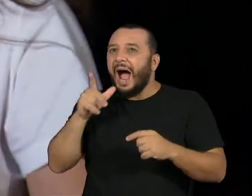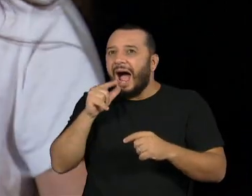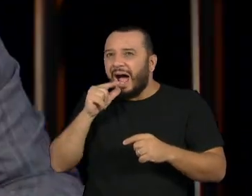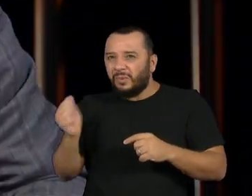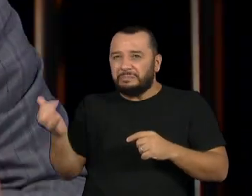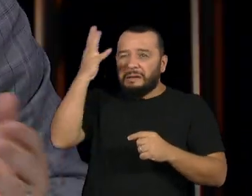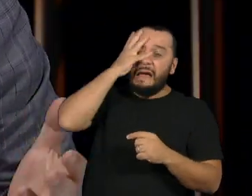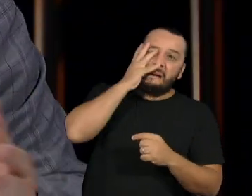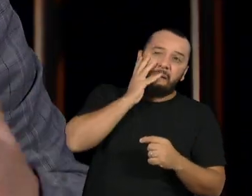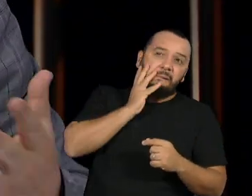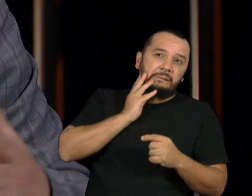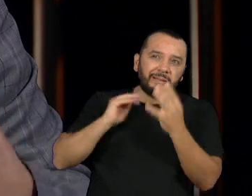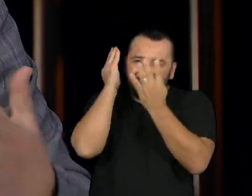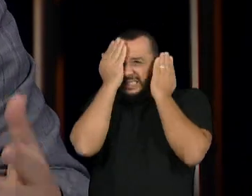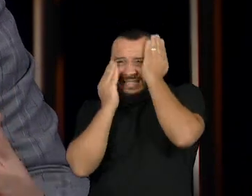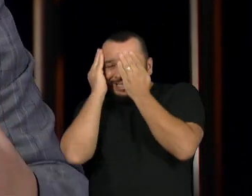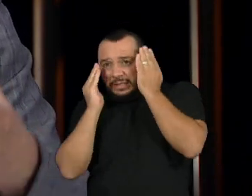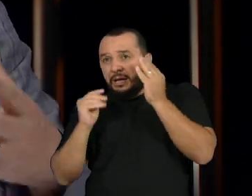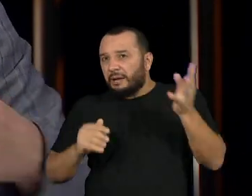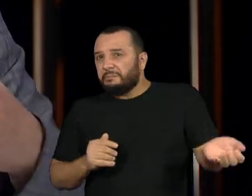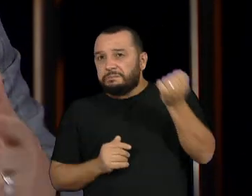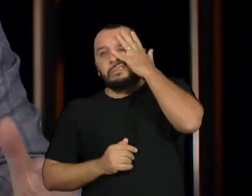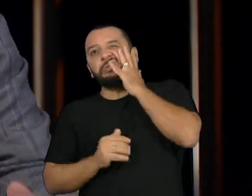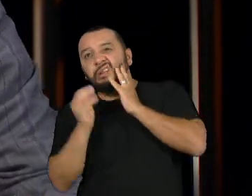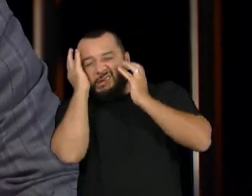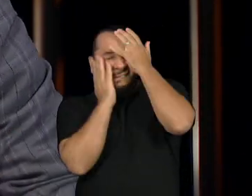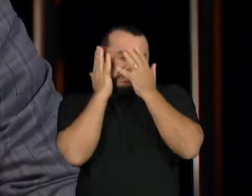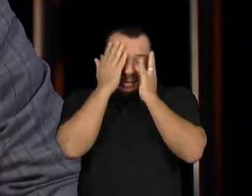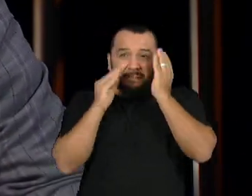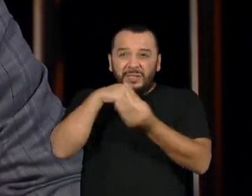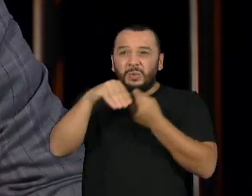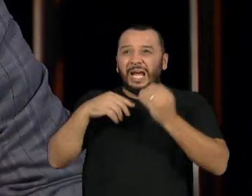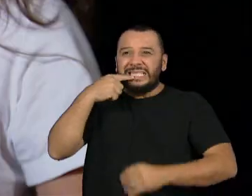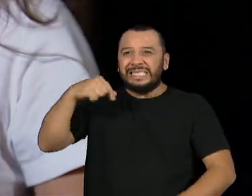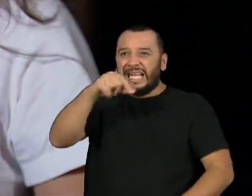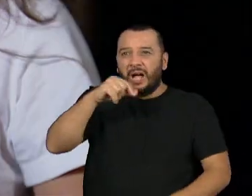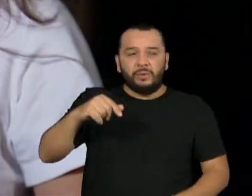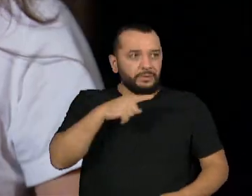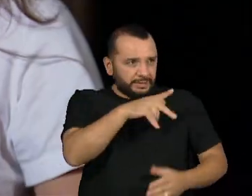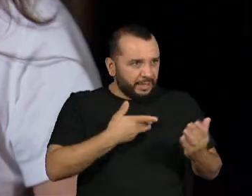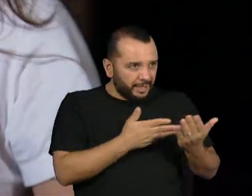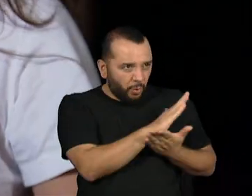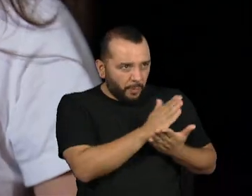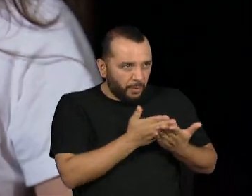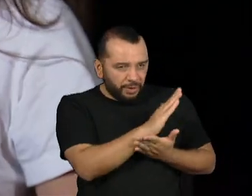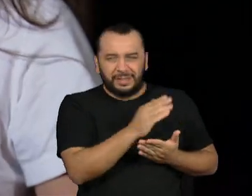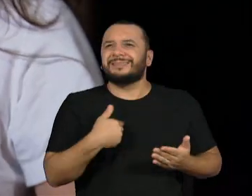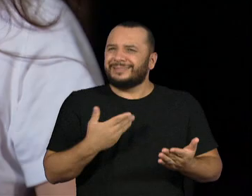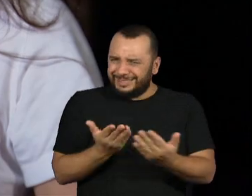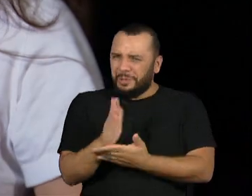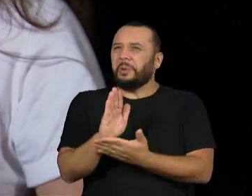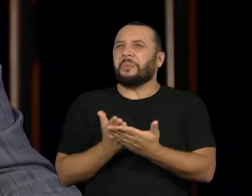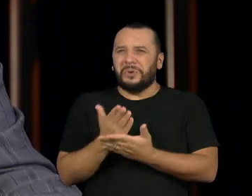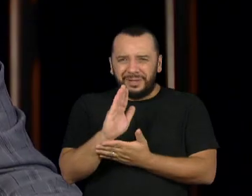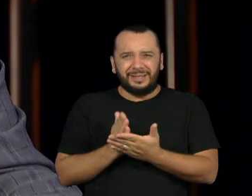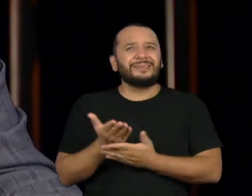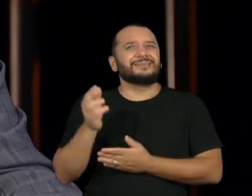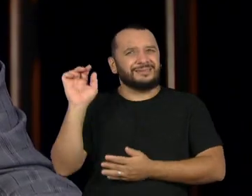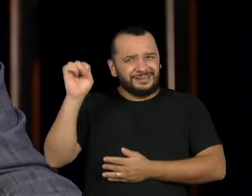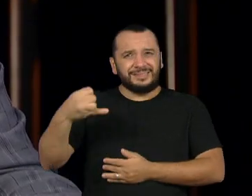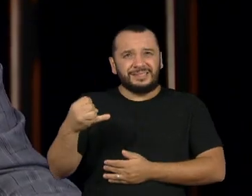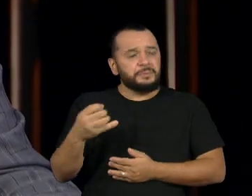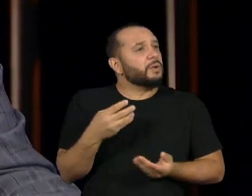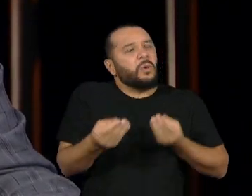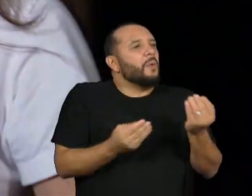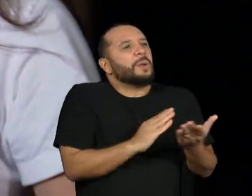desesperador. E chegava uma hora que você começava a ficar incomodada com você mesmo? Ai, muitas horas. É? Sim, sim. Em que